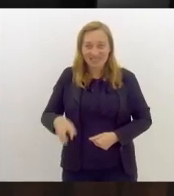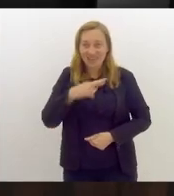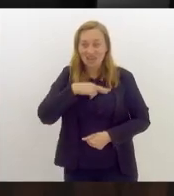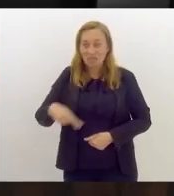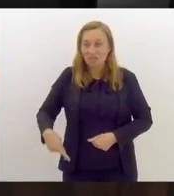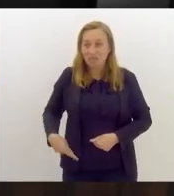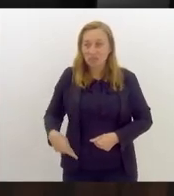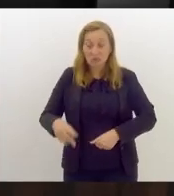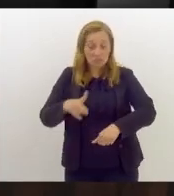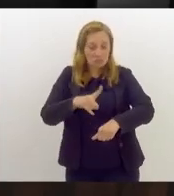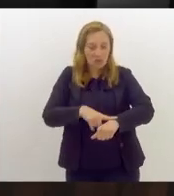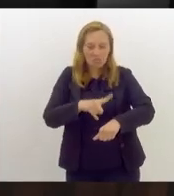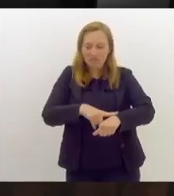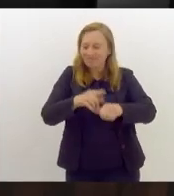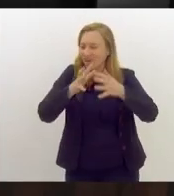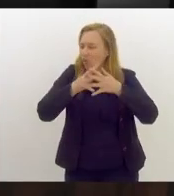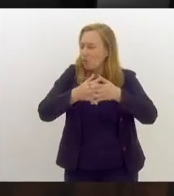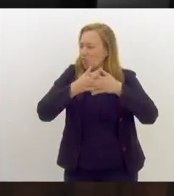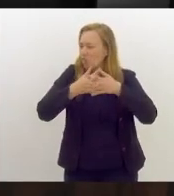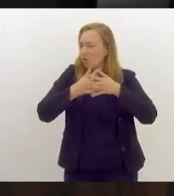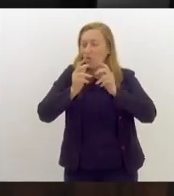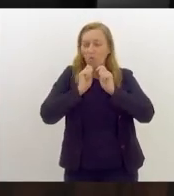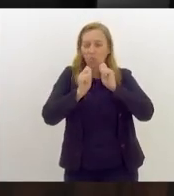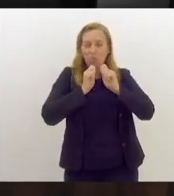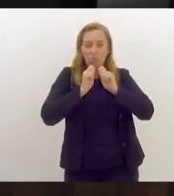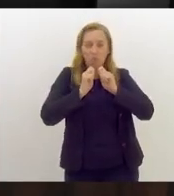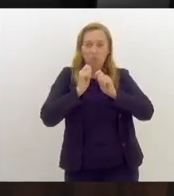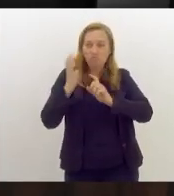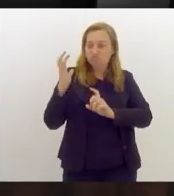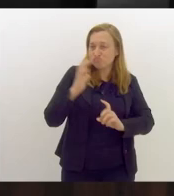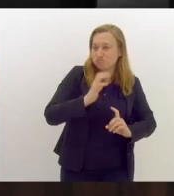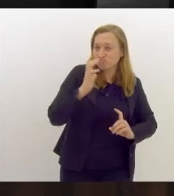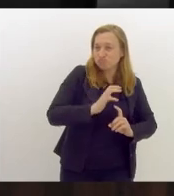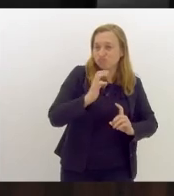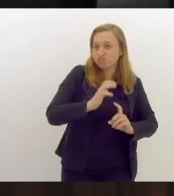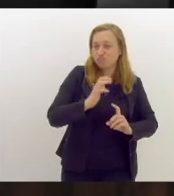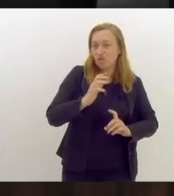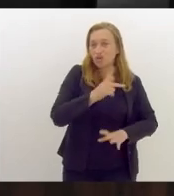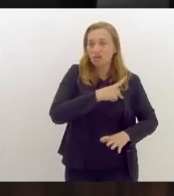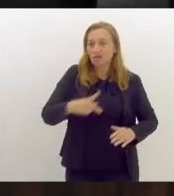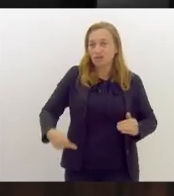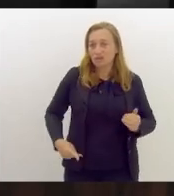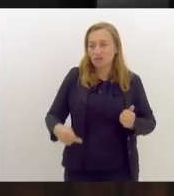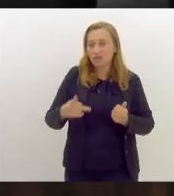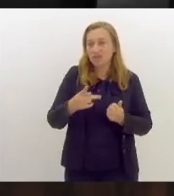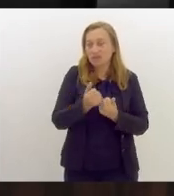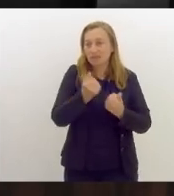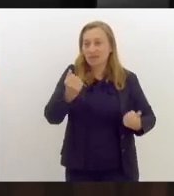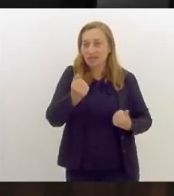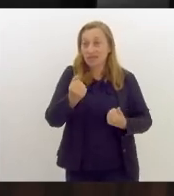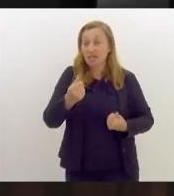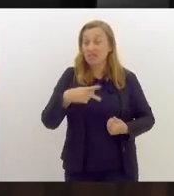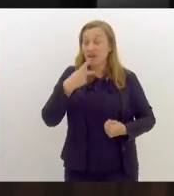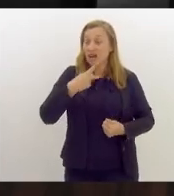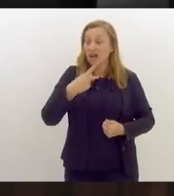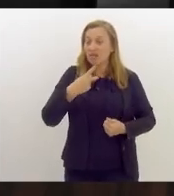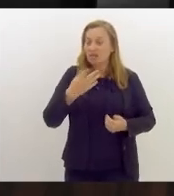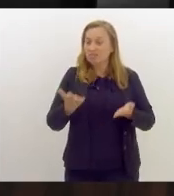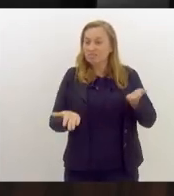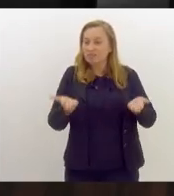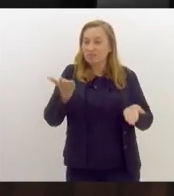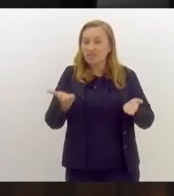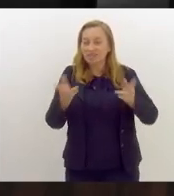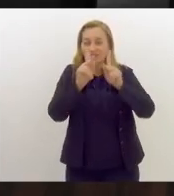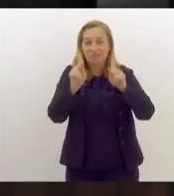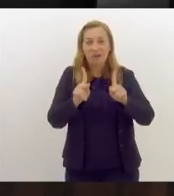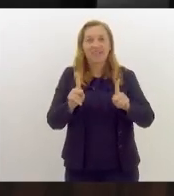na hora dos conflitos que a imprensa aí em cima do nosso vice-presidente ele dava uma palavra de Equilíbrio e de